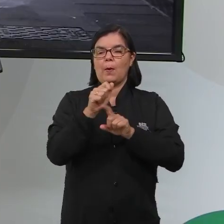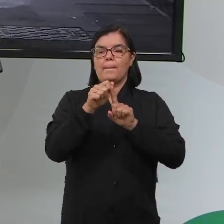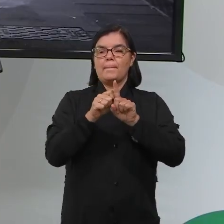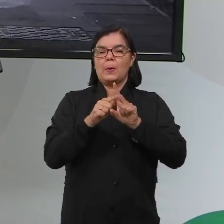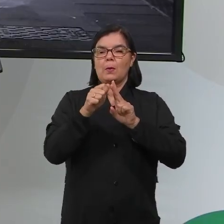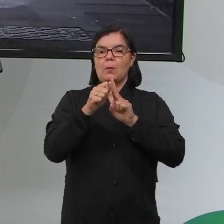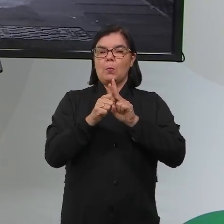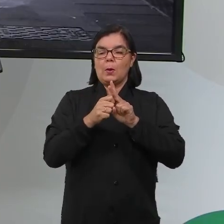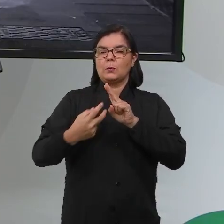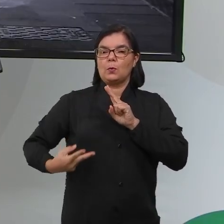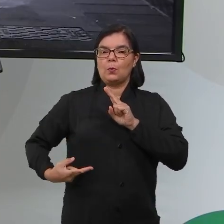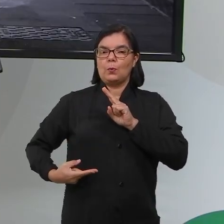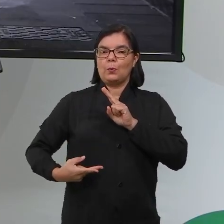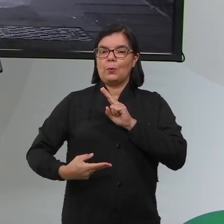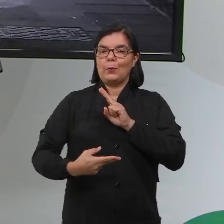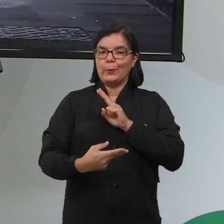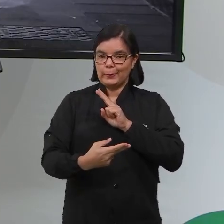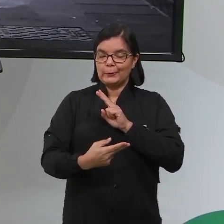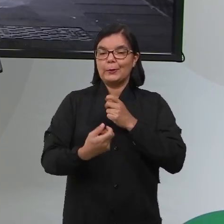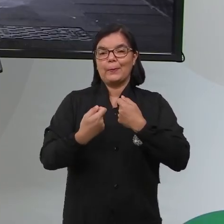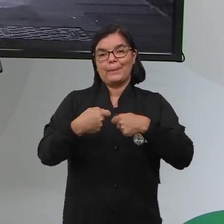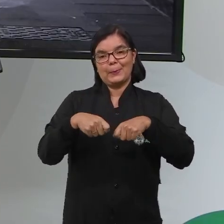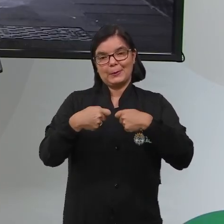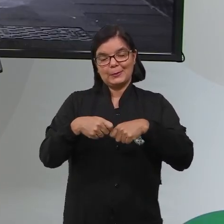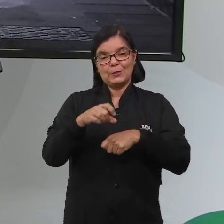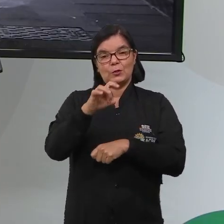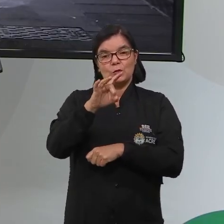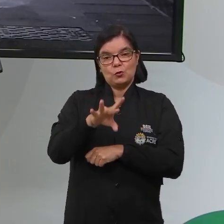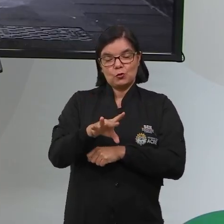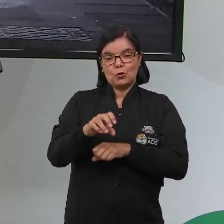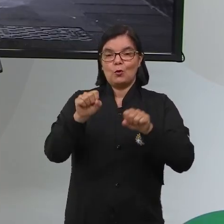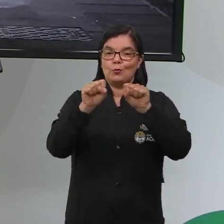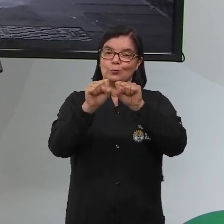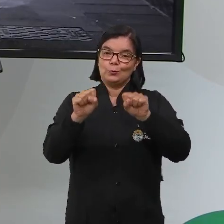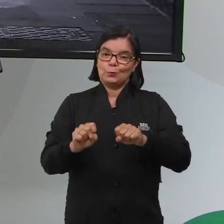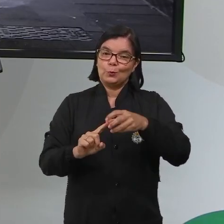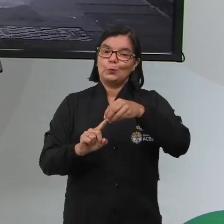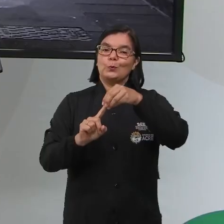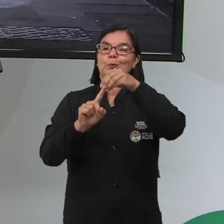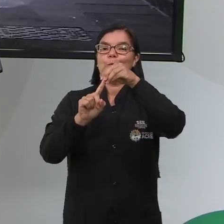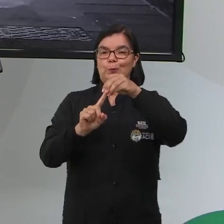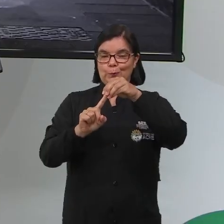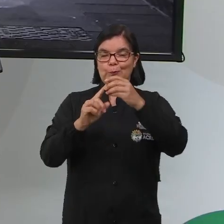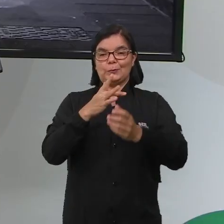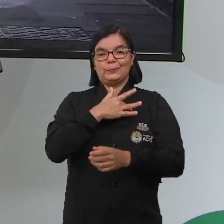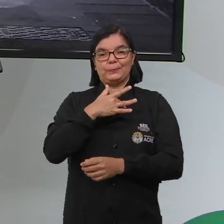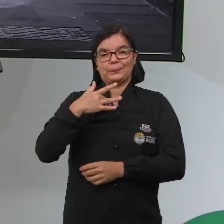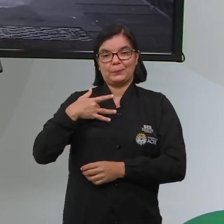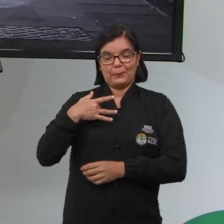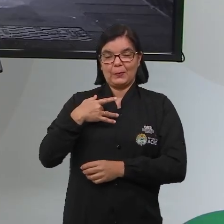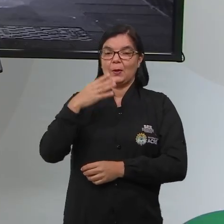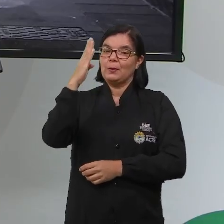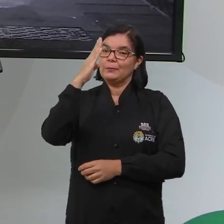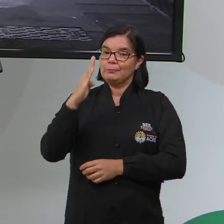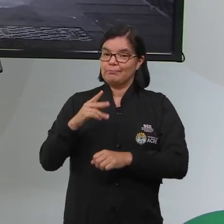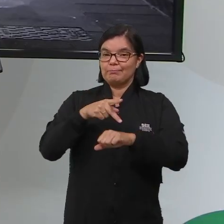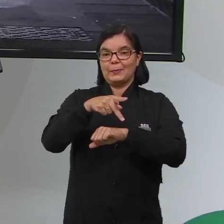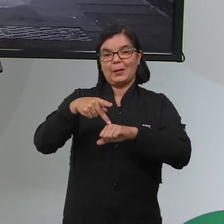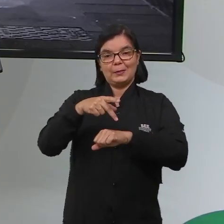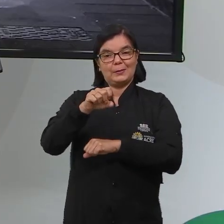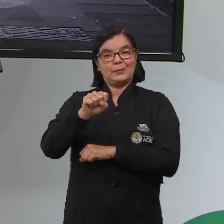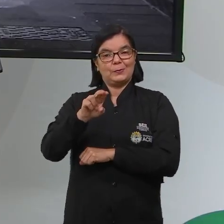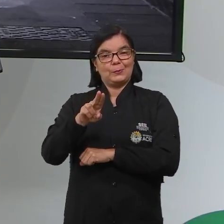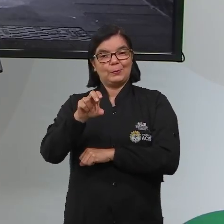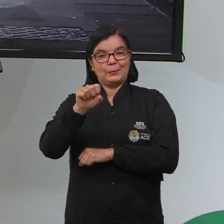uma cirurgia como quem depende apenas do Sistema Único de Saúde no nosso país. E